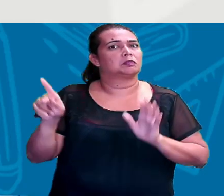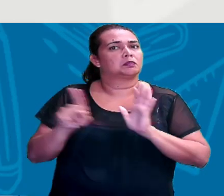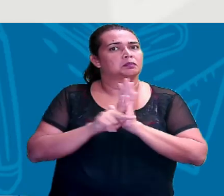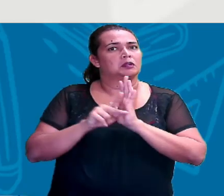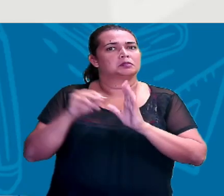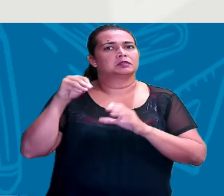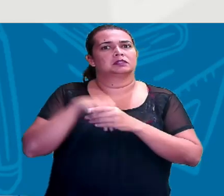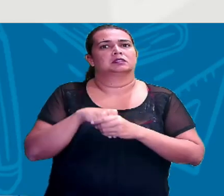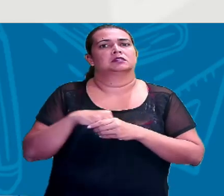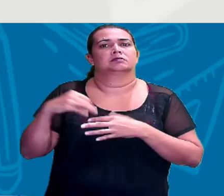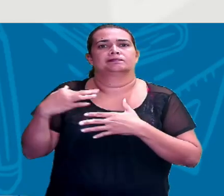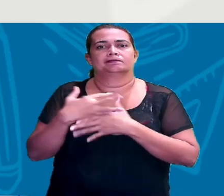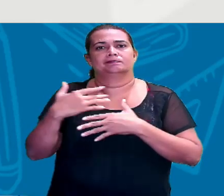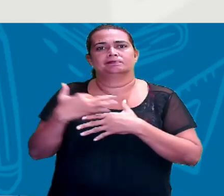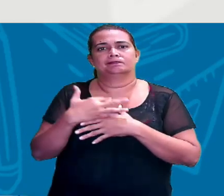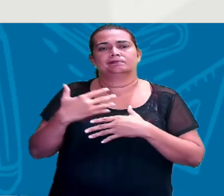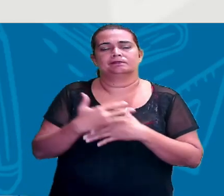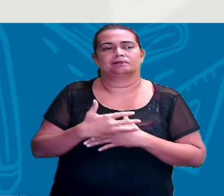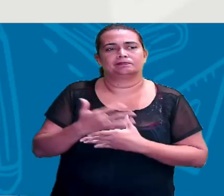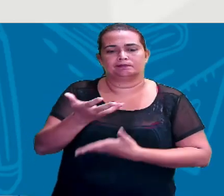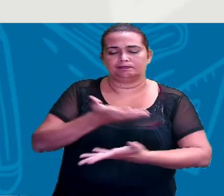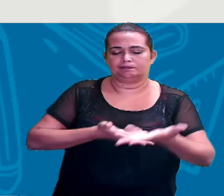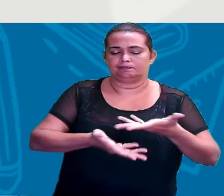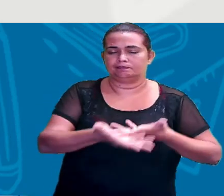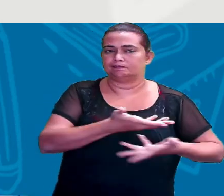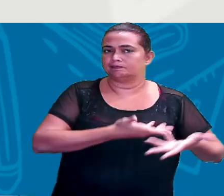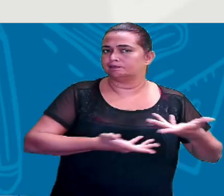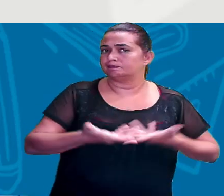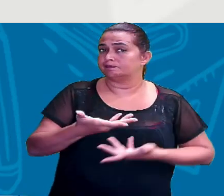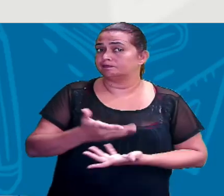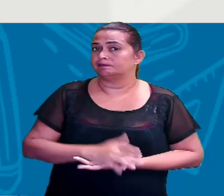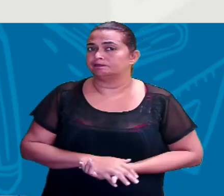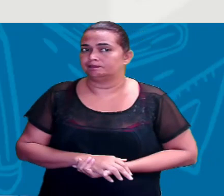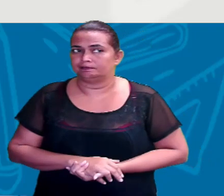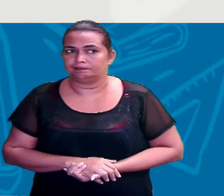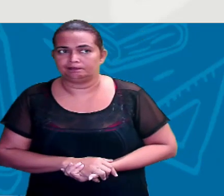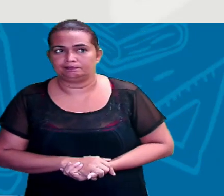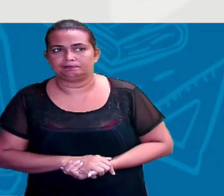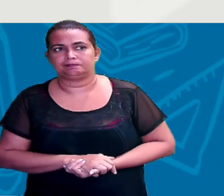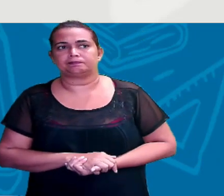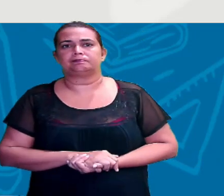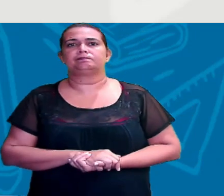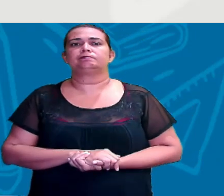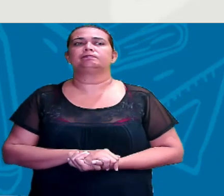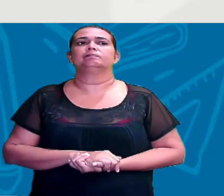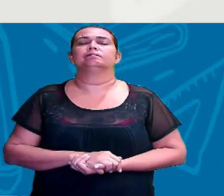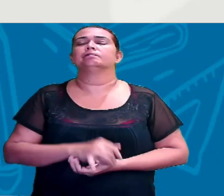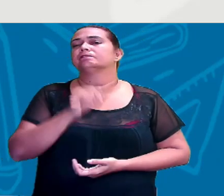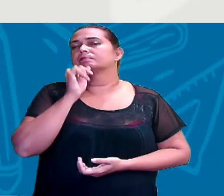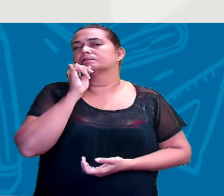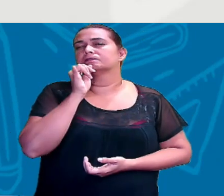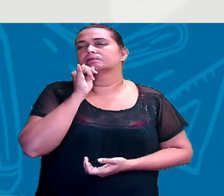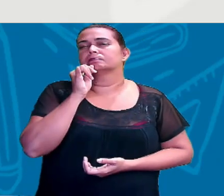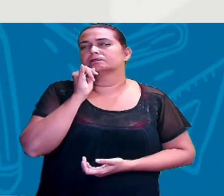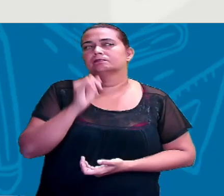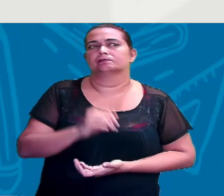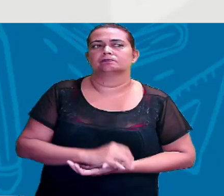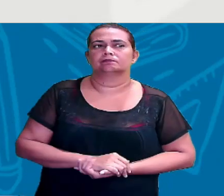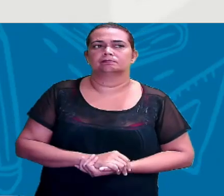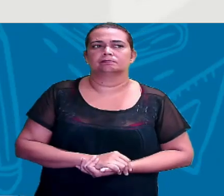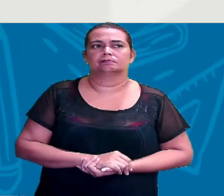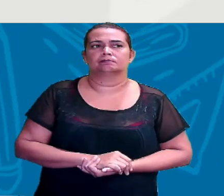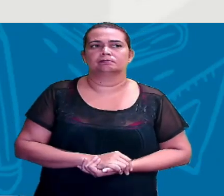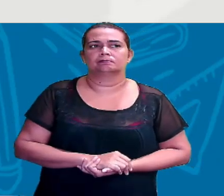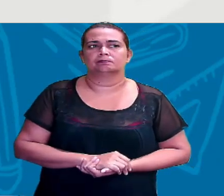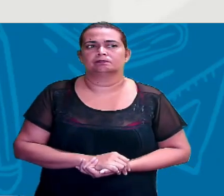né? Assim, internacional, vamos dizer assim. Eles fazem dentro do seu próprio país. Um exemplo é, se a